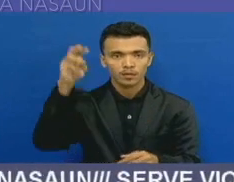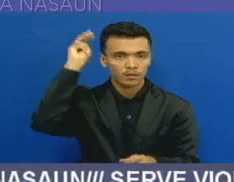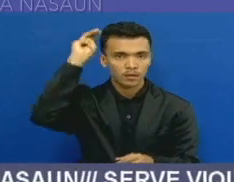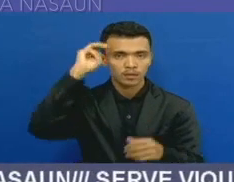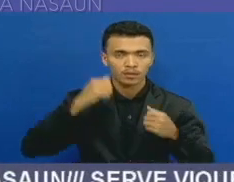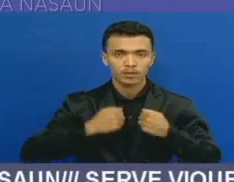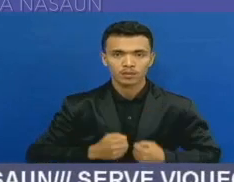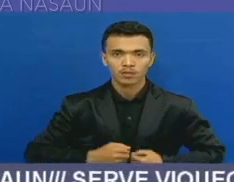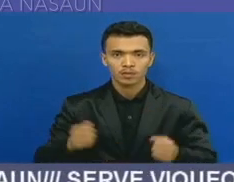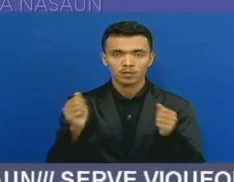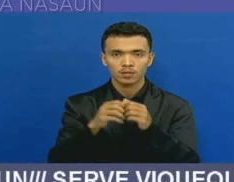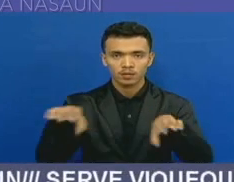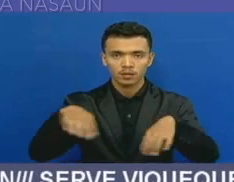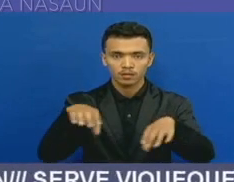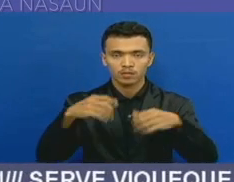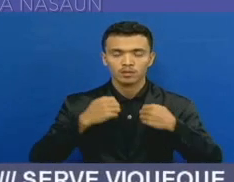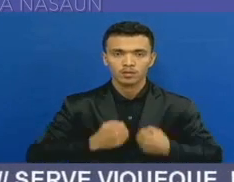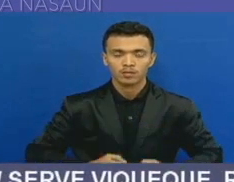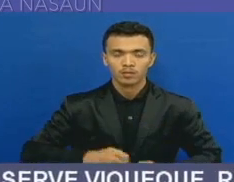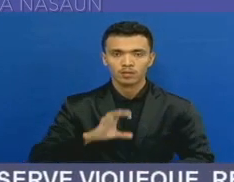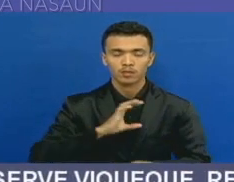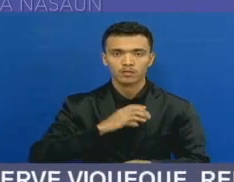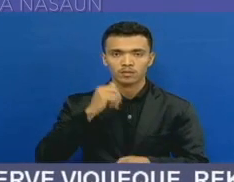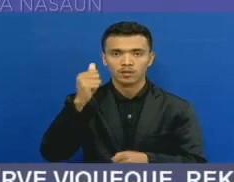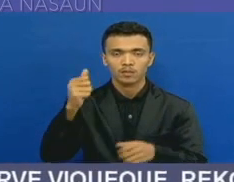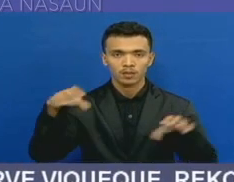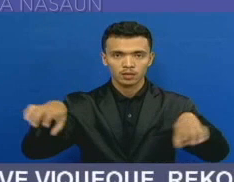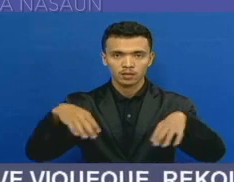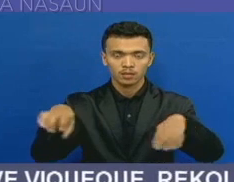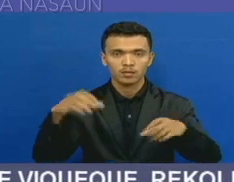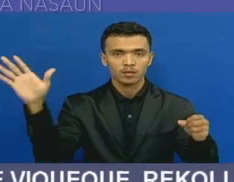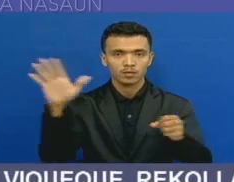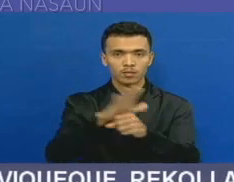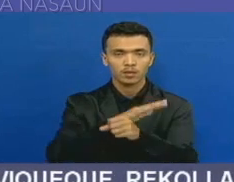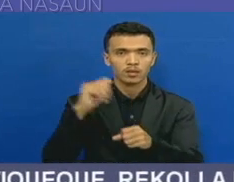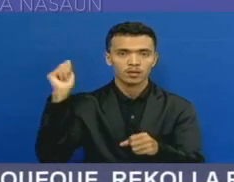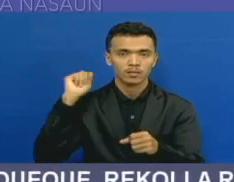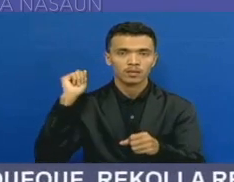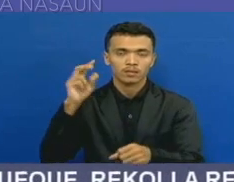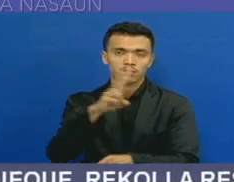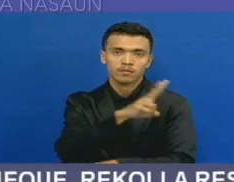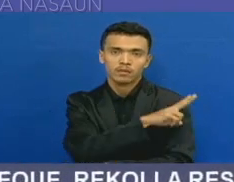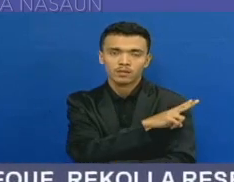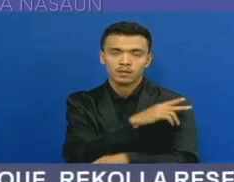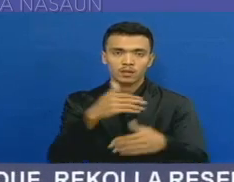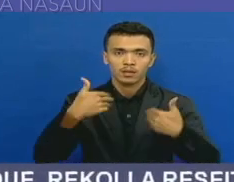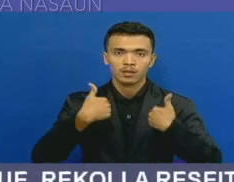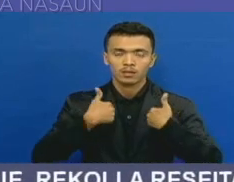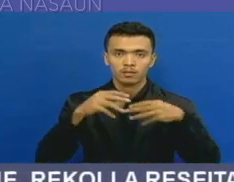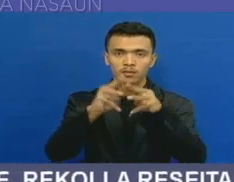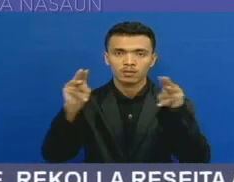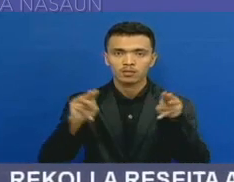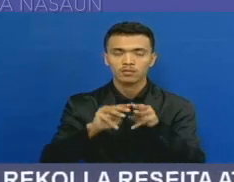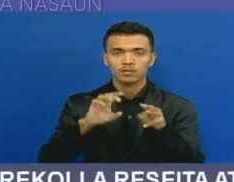Ministério de Saúde e o Serviço de Saúde do município de Cova Lima, sem esforço, onde completa a campanha nacional vacina integrado e o município de